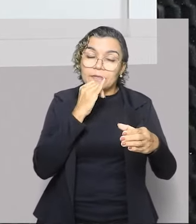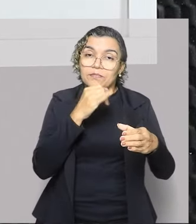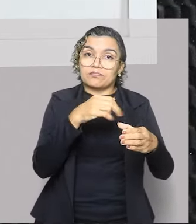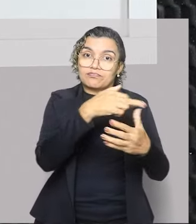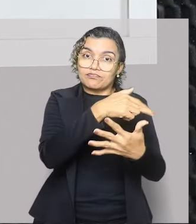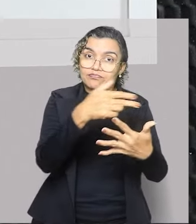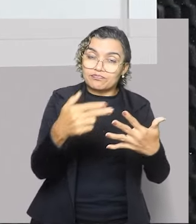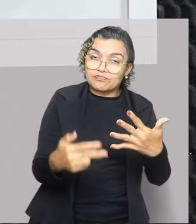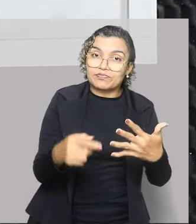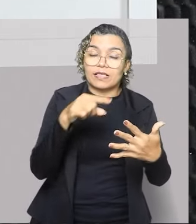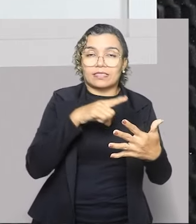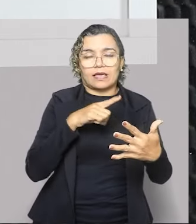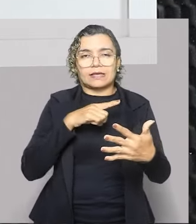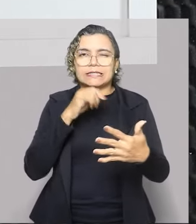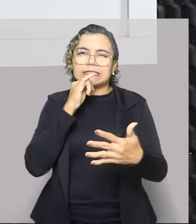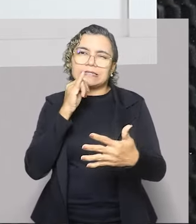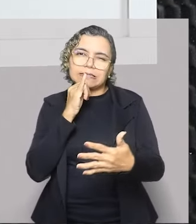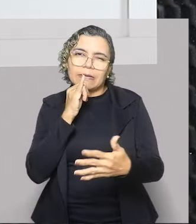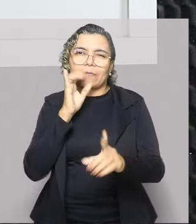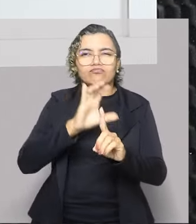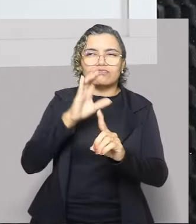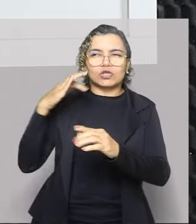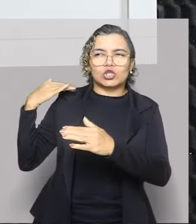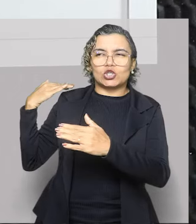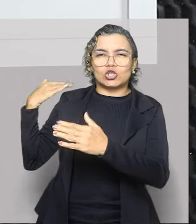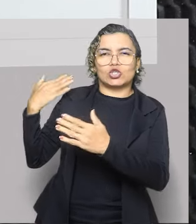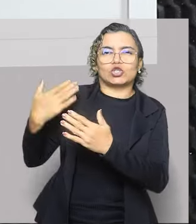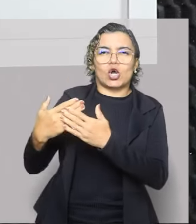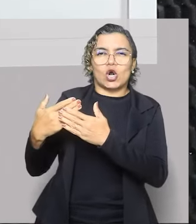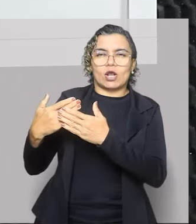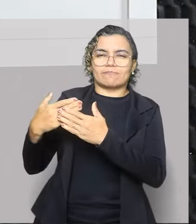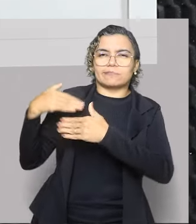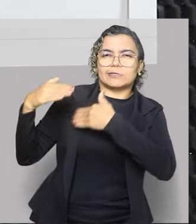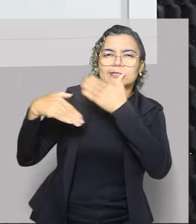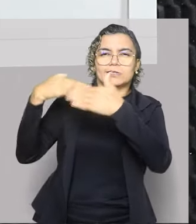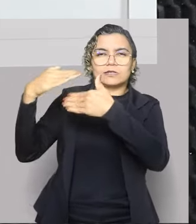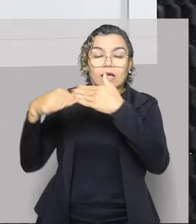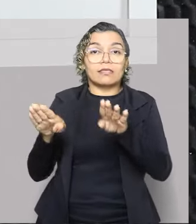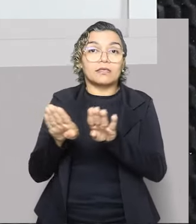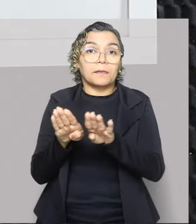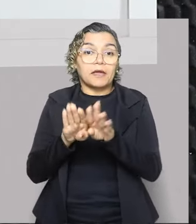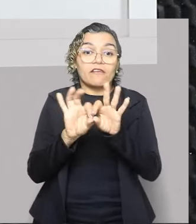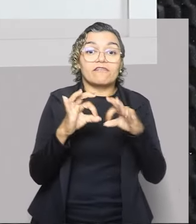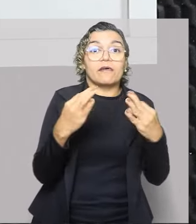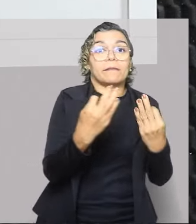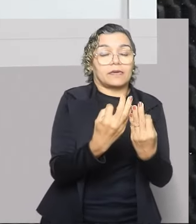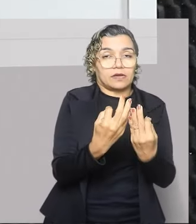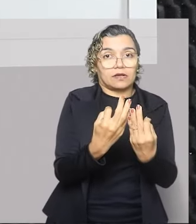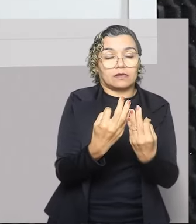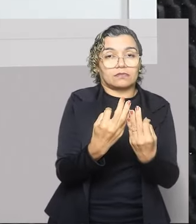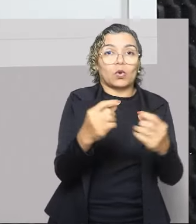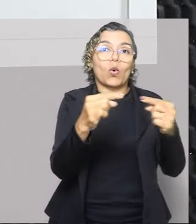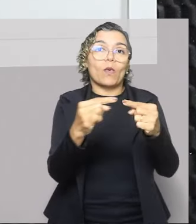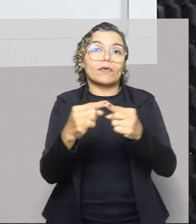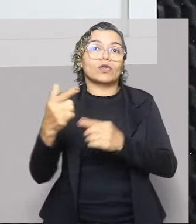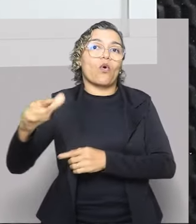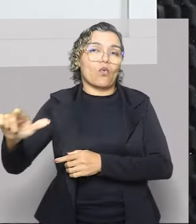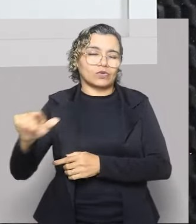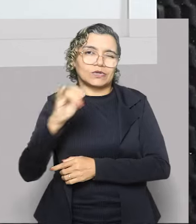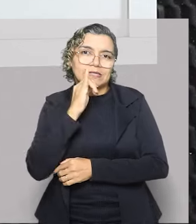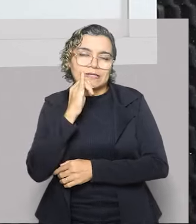sua história né ali evolutiva do seu grau de parentesco né com outros organismos